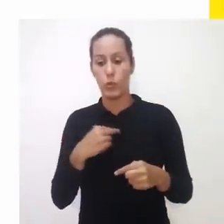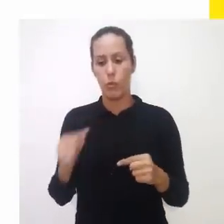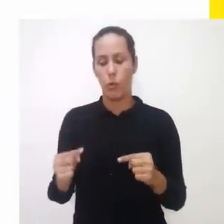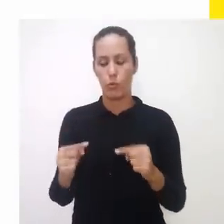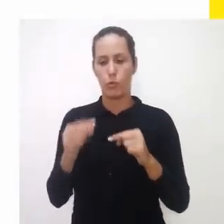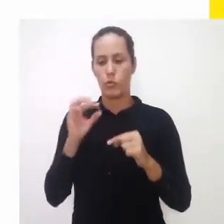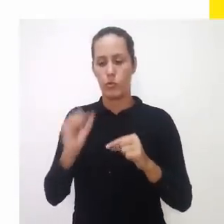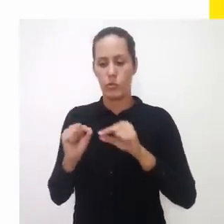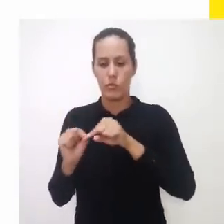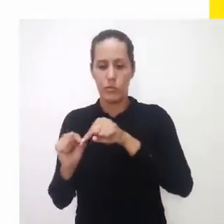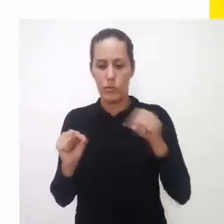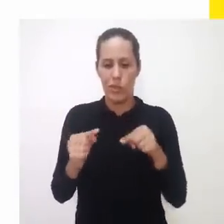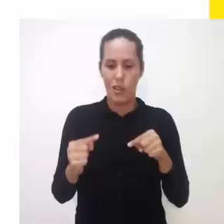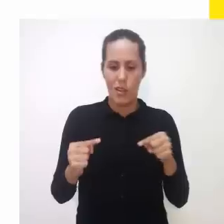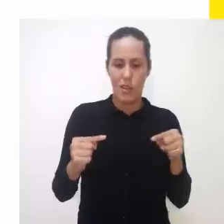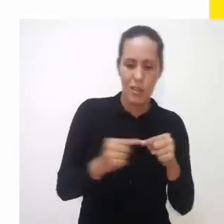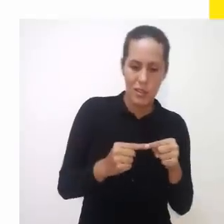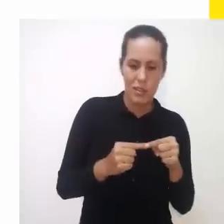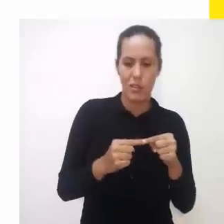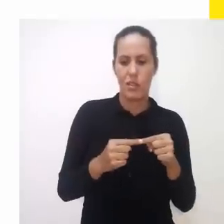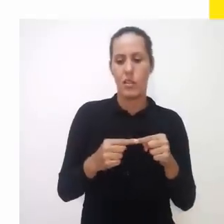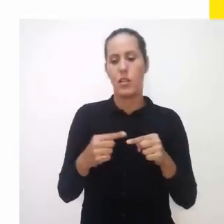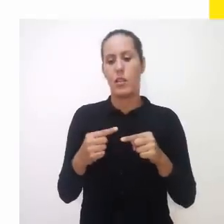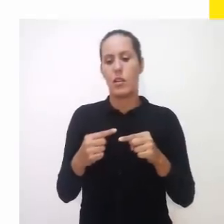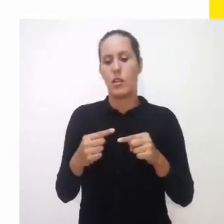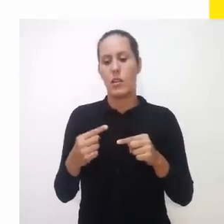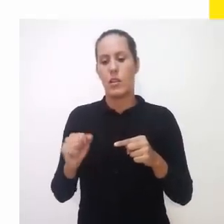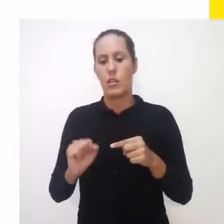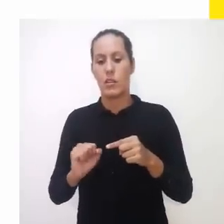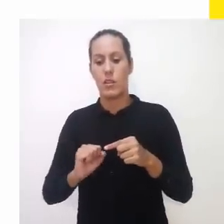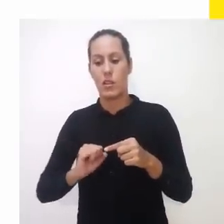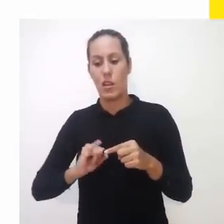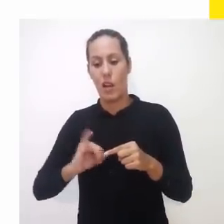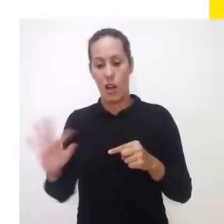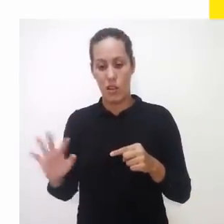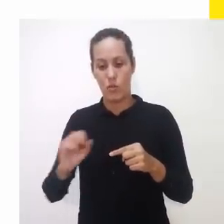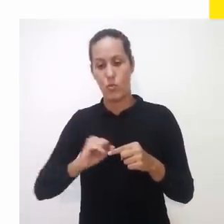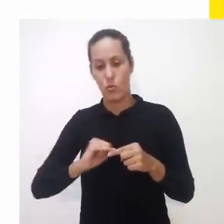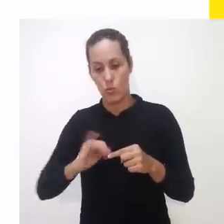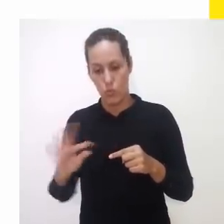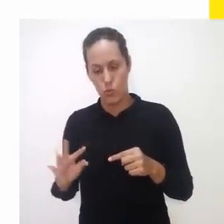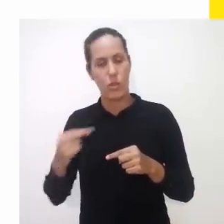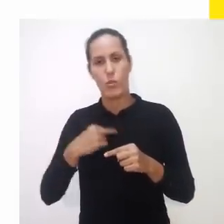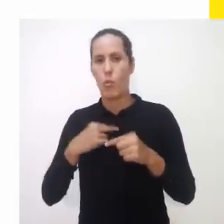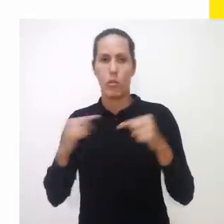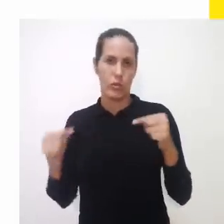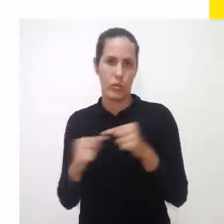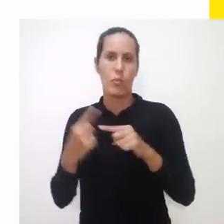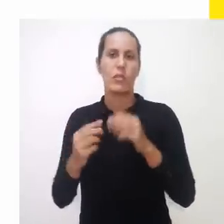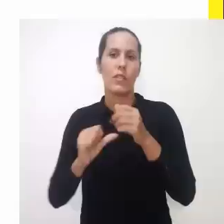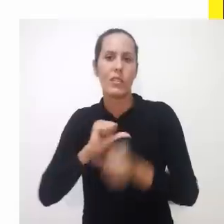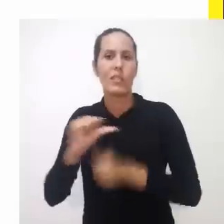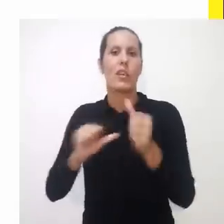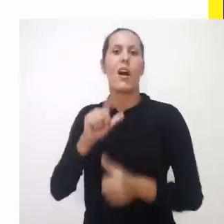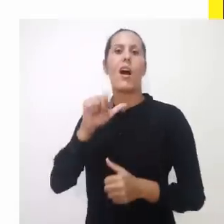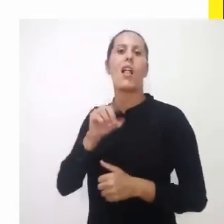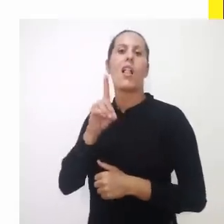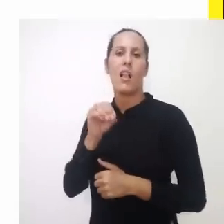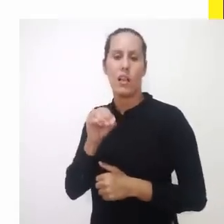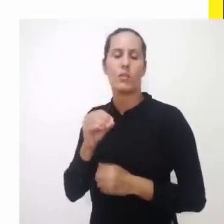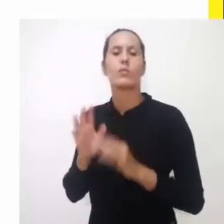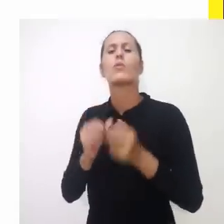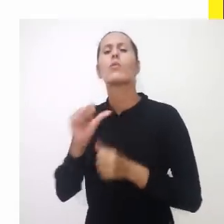direito, que é o vértice de azul. O vértice de azul a gente não pode ligar porque vai virar o lado. Então eu